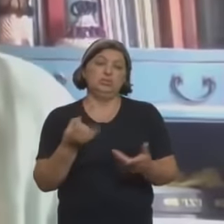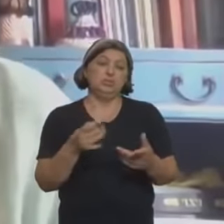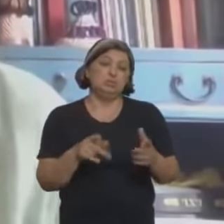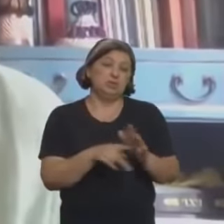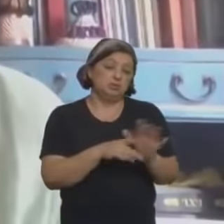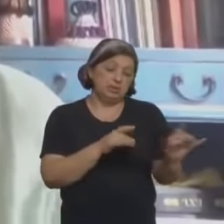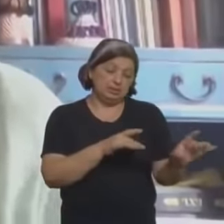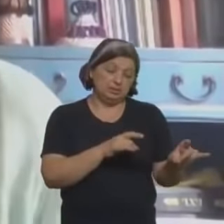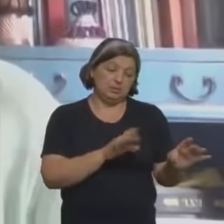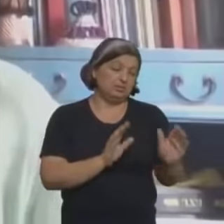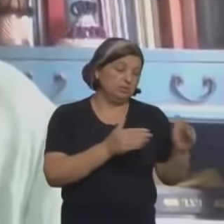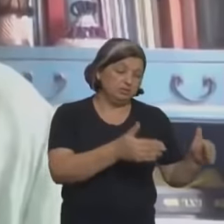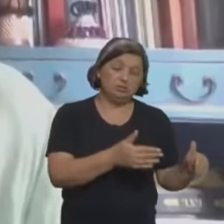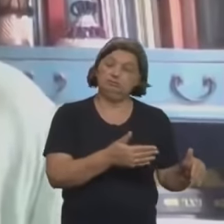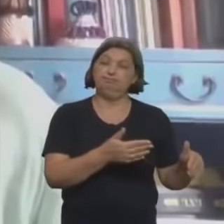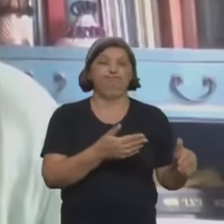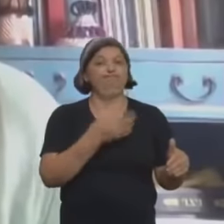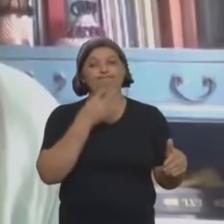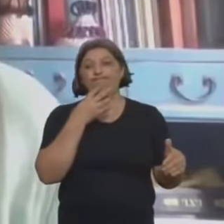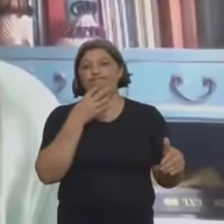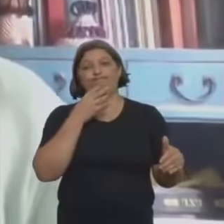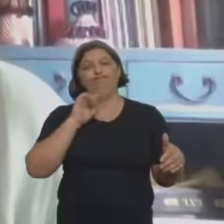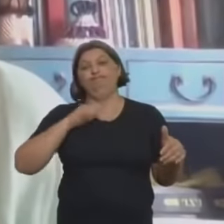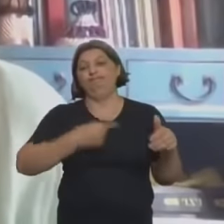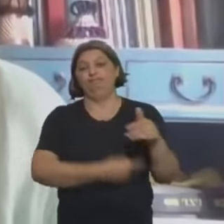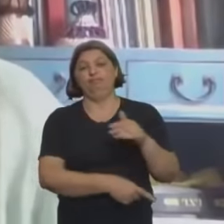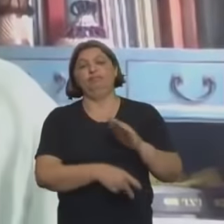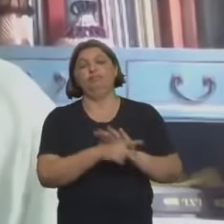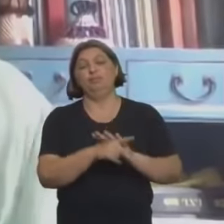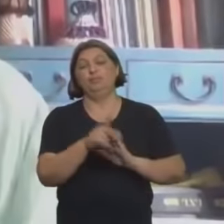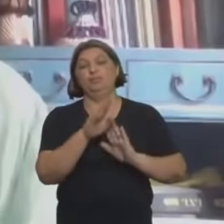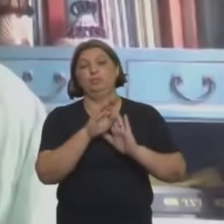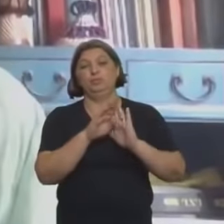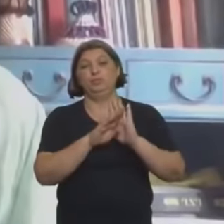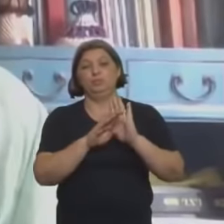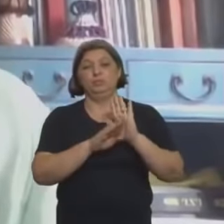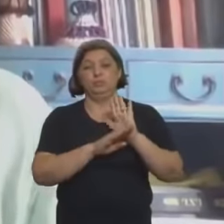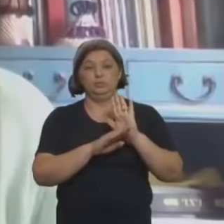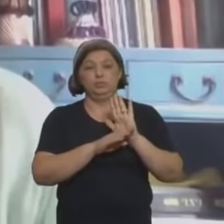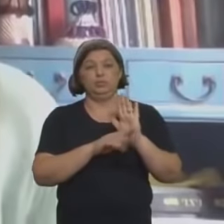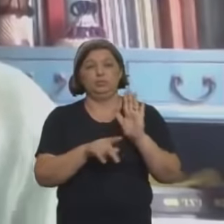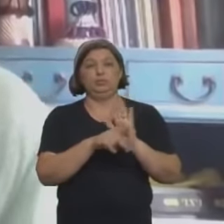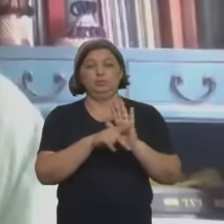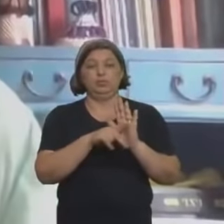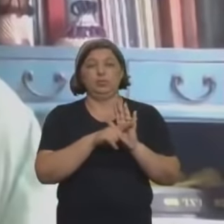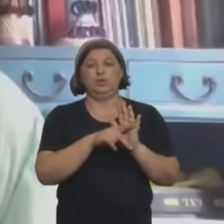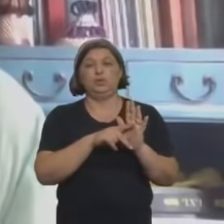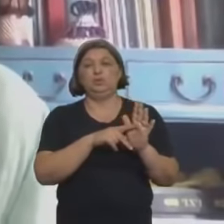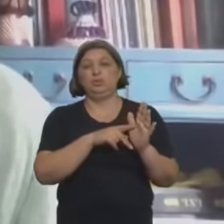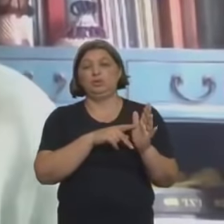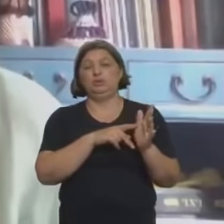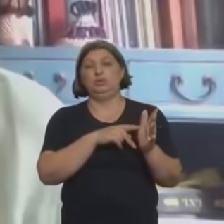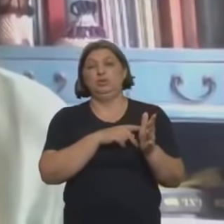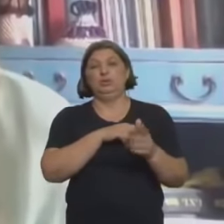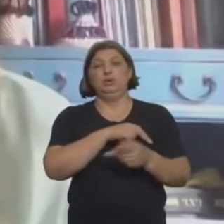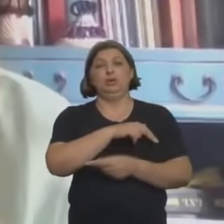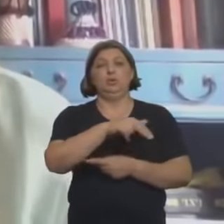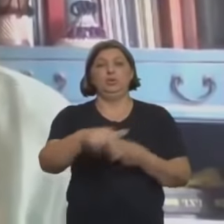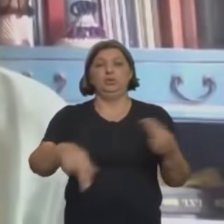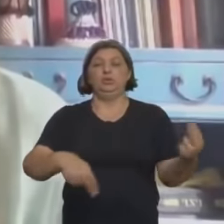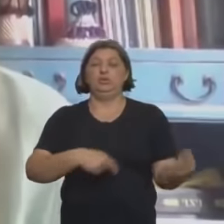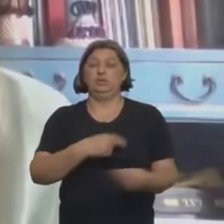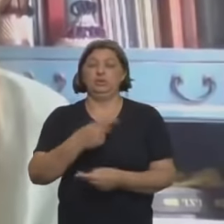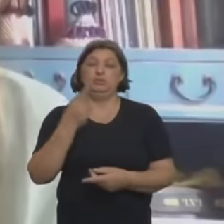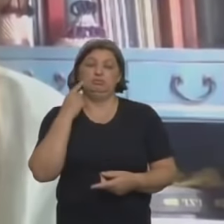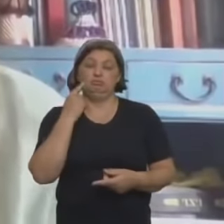não conheço a fundo, e como eu te disse, é um programa universal, ele não trata de casos muito específicos. Nesse caso, acho que